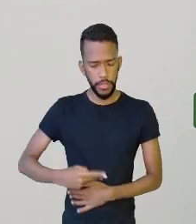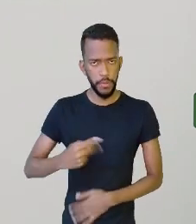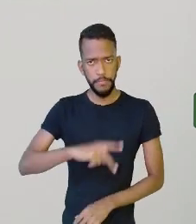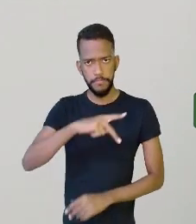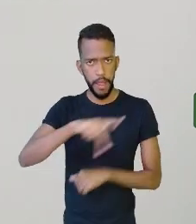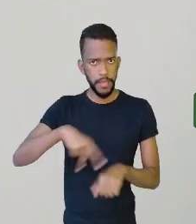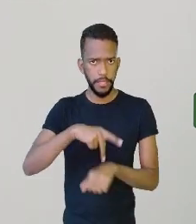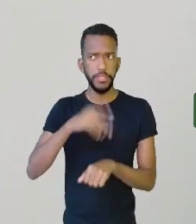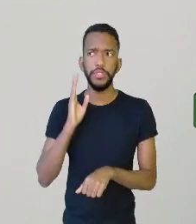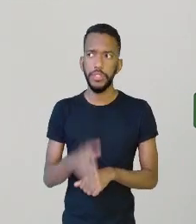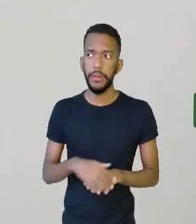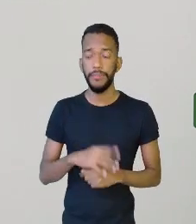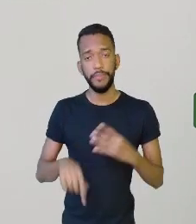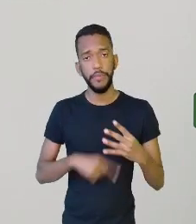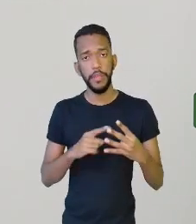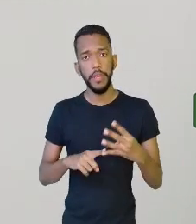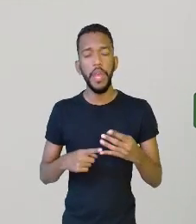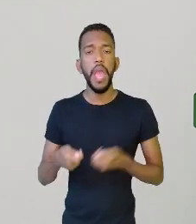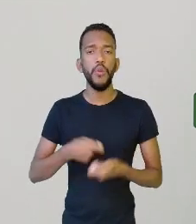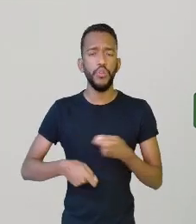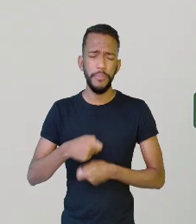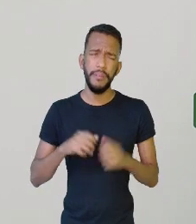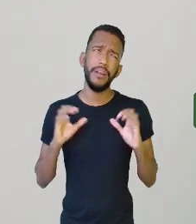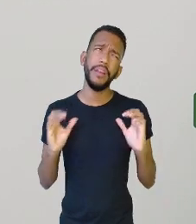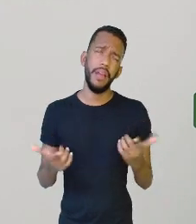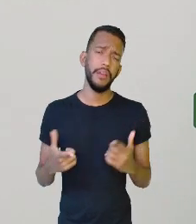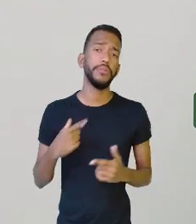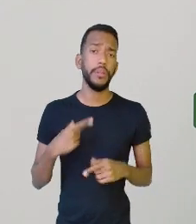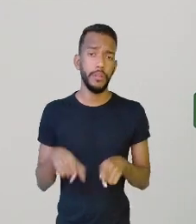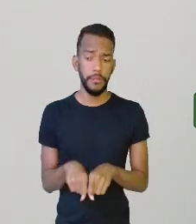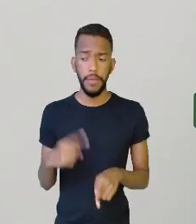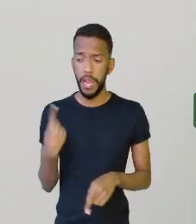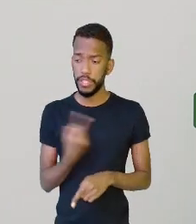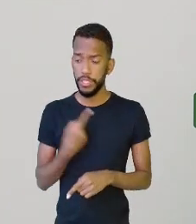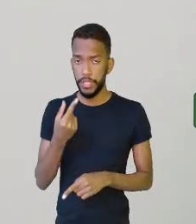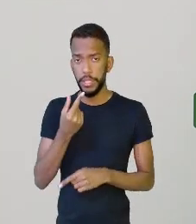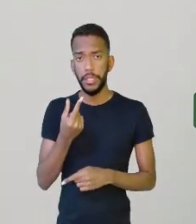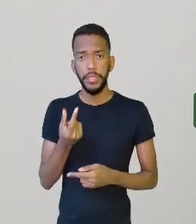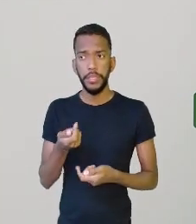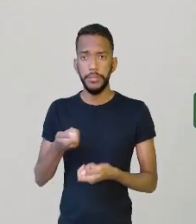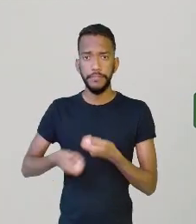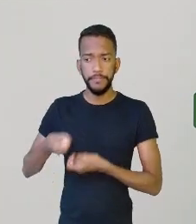e claro, na economia, né? Se pensar que eram os exportadores